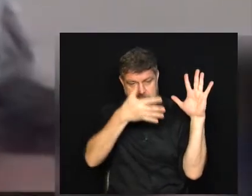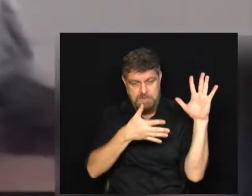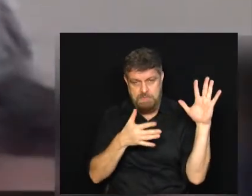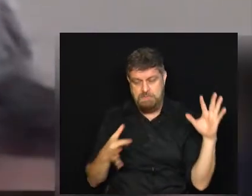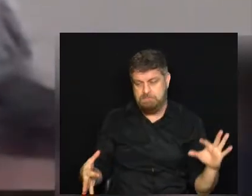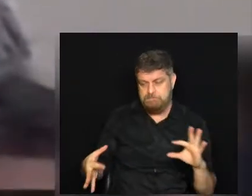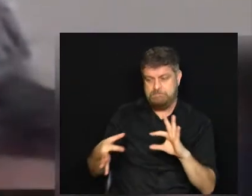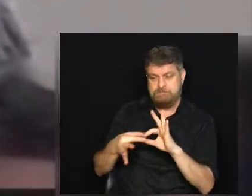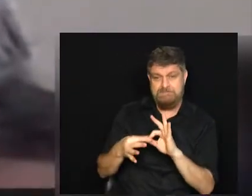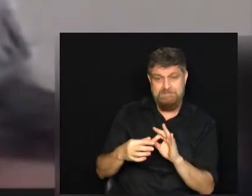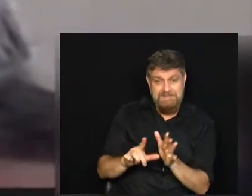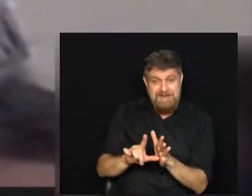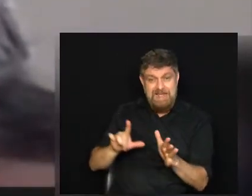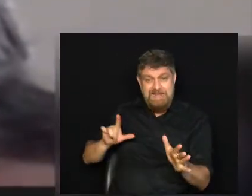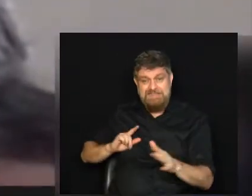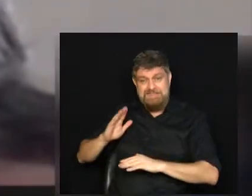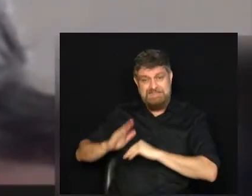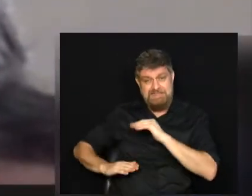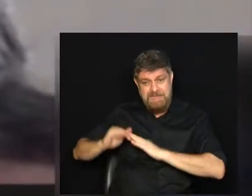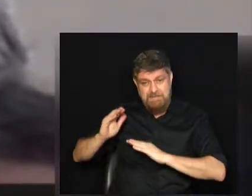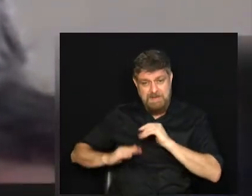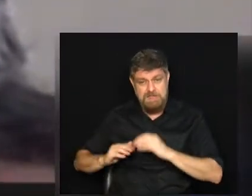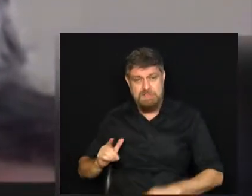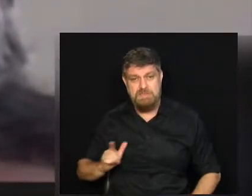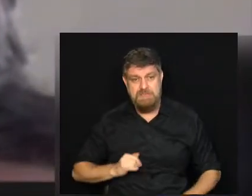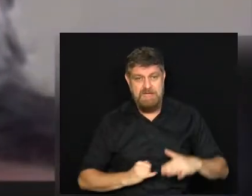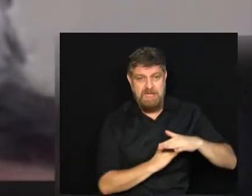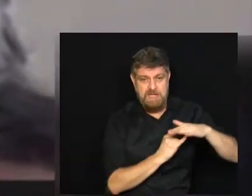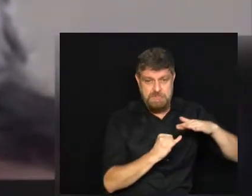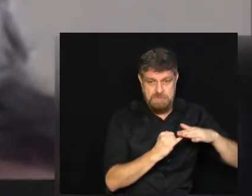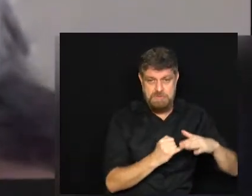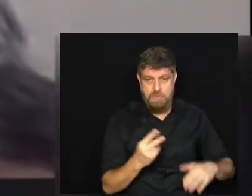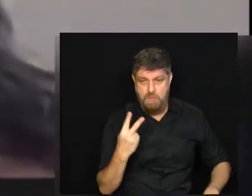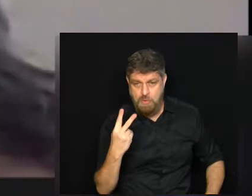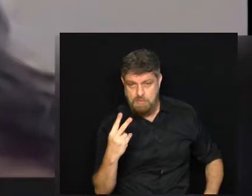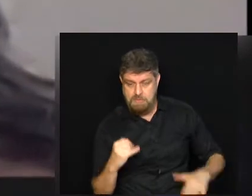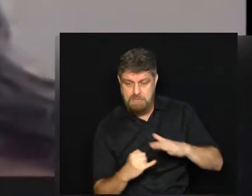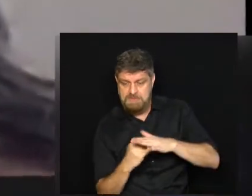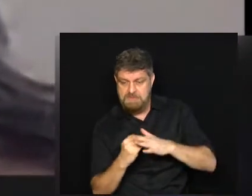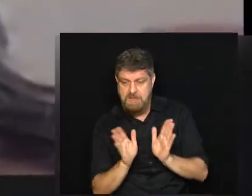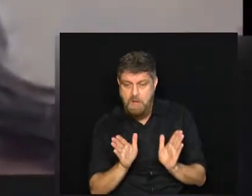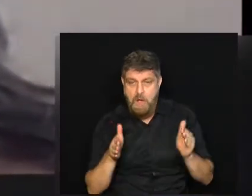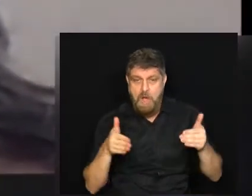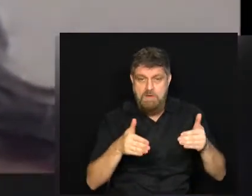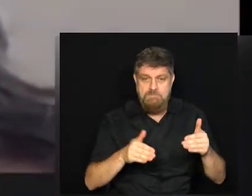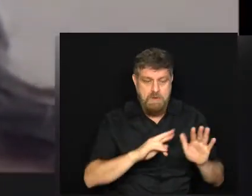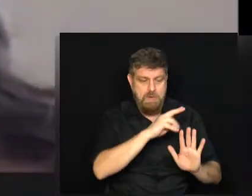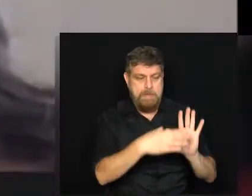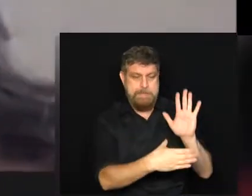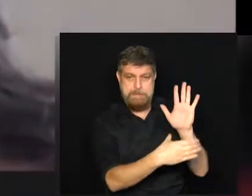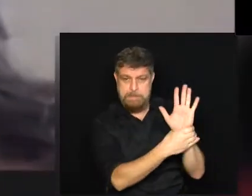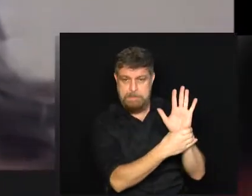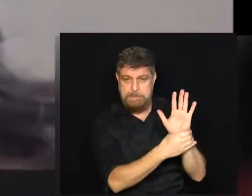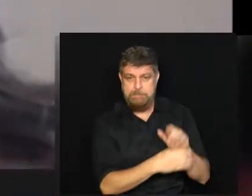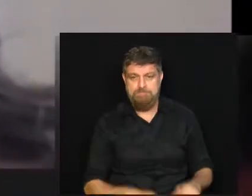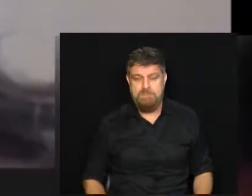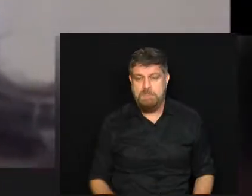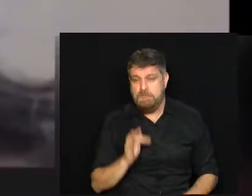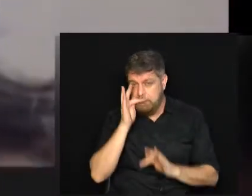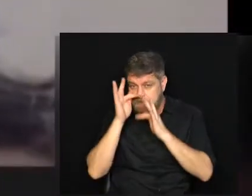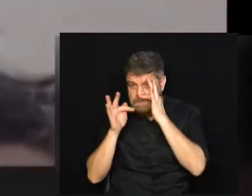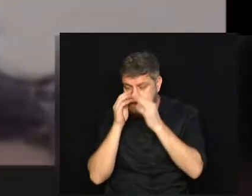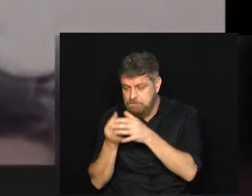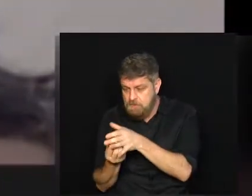um dia antes desse ato da entidade com outros 2 com foco ambiental, Instituto de Botânica e